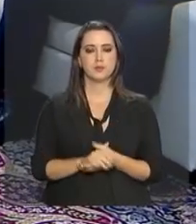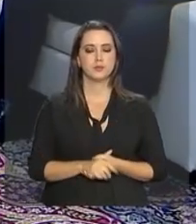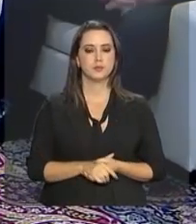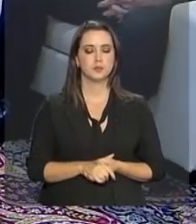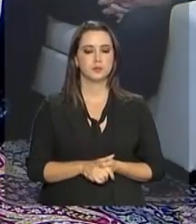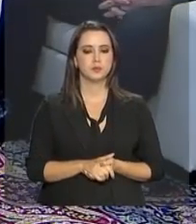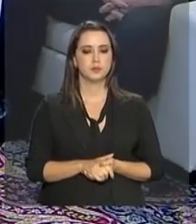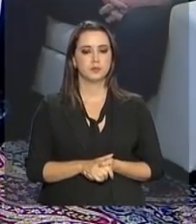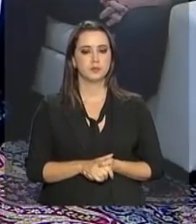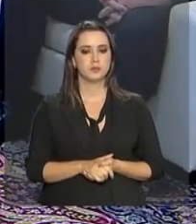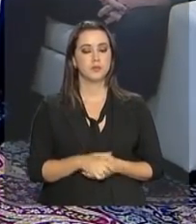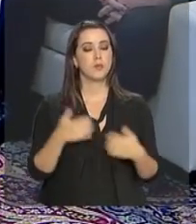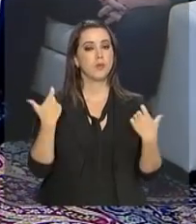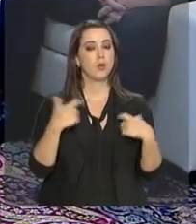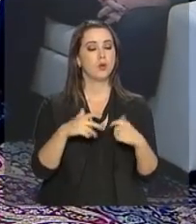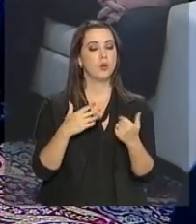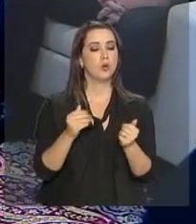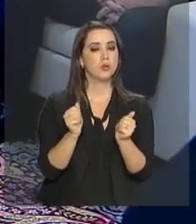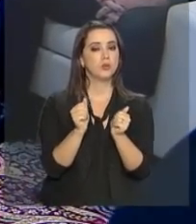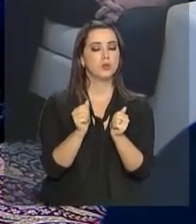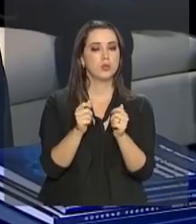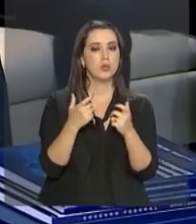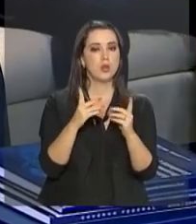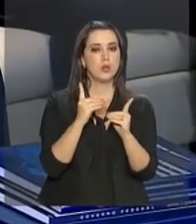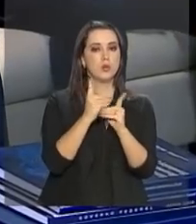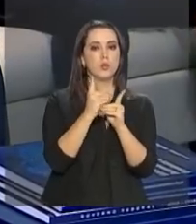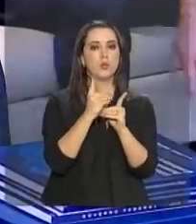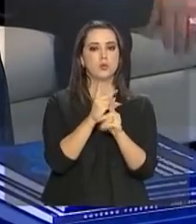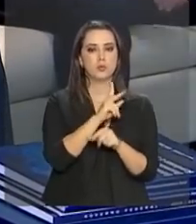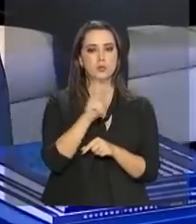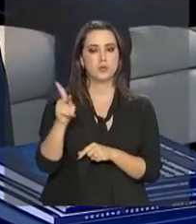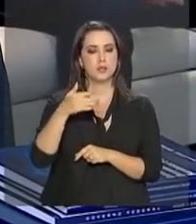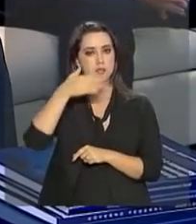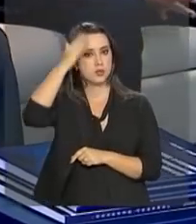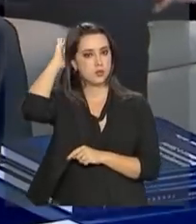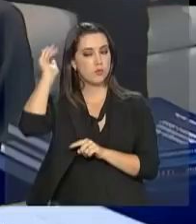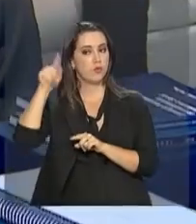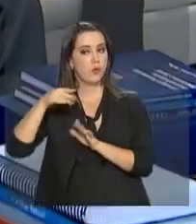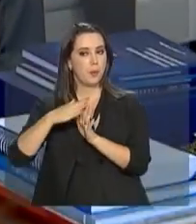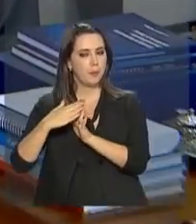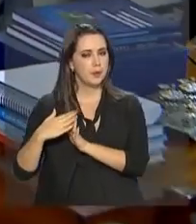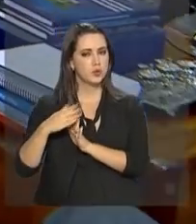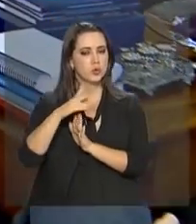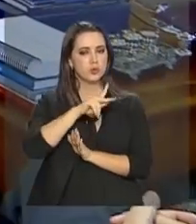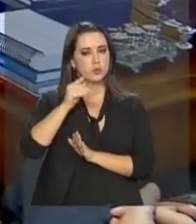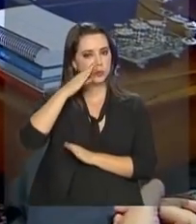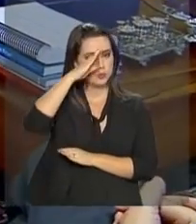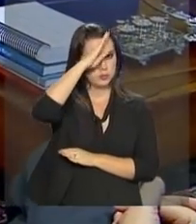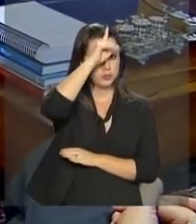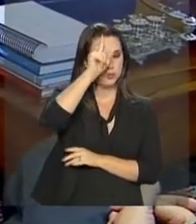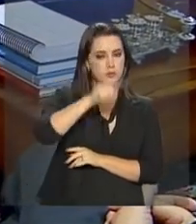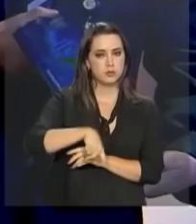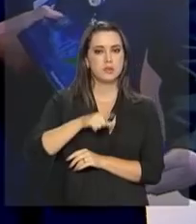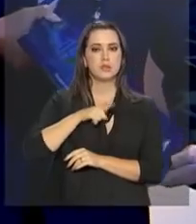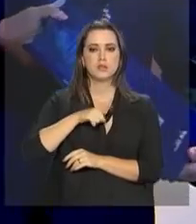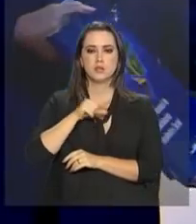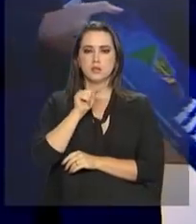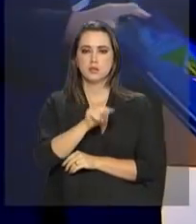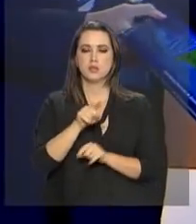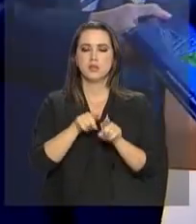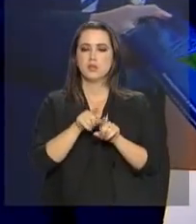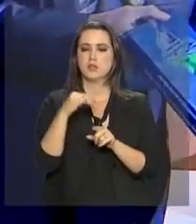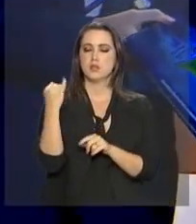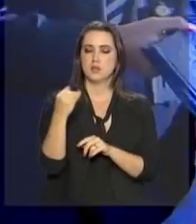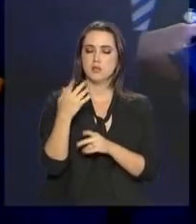a audiência com o presidente michel temer foi um pedido do presidente eleito jair bolsonaro e teve segundo ele